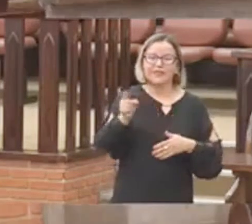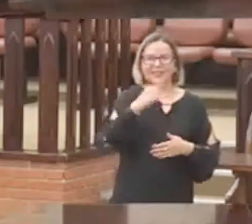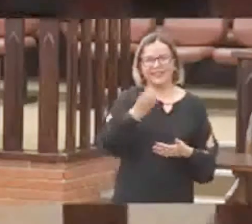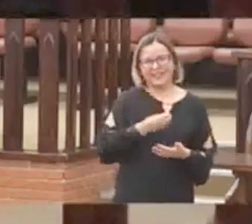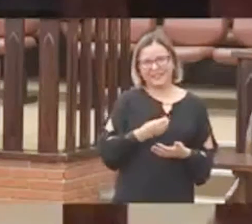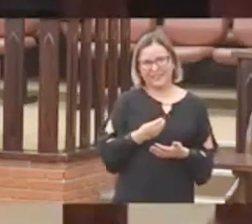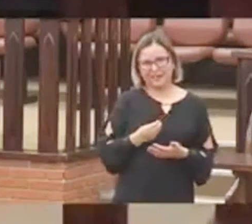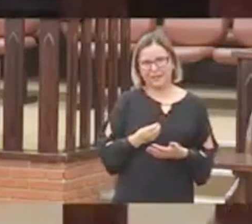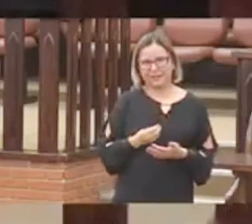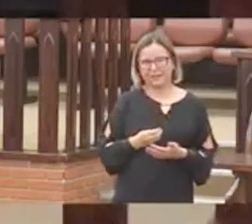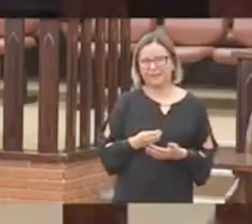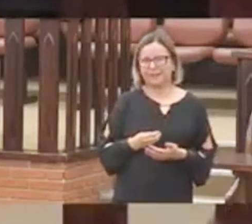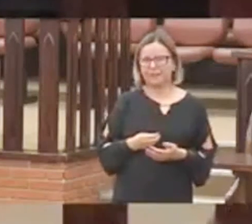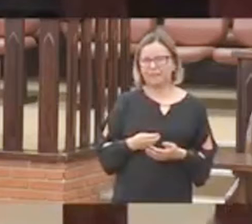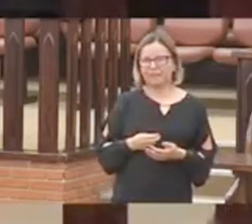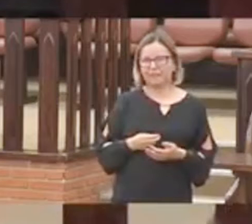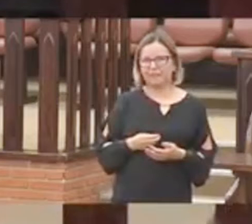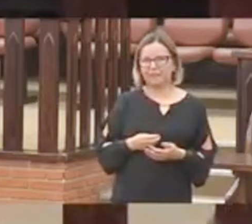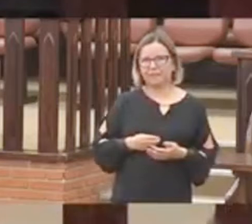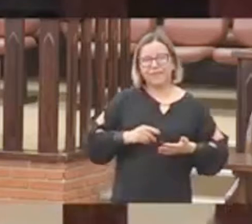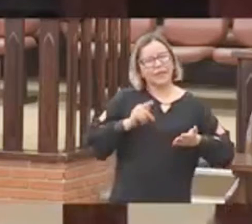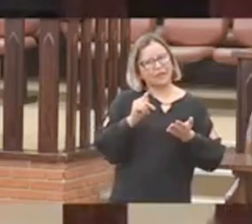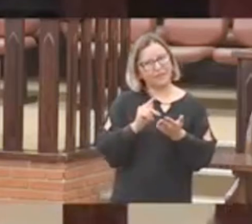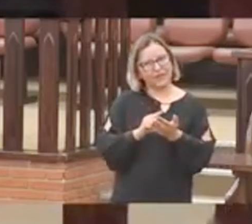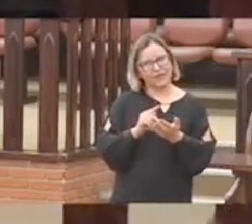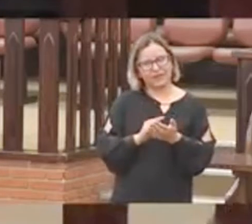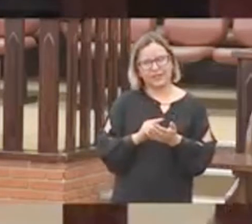É evidente que para os descrentes,